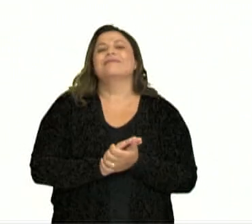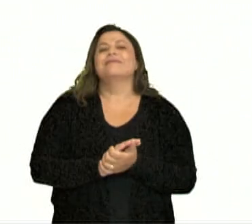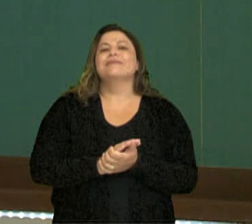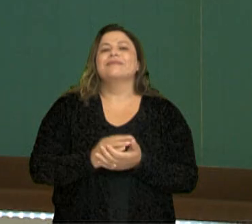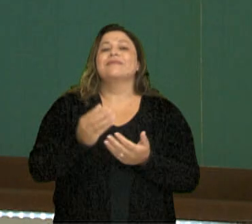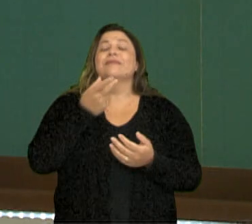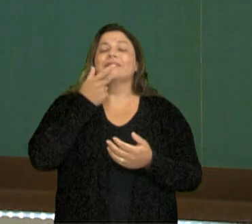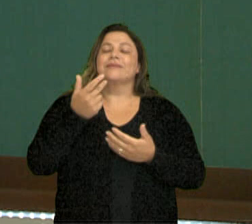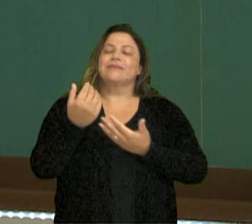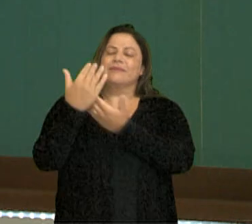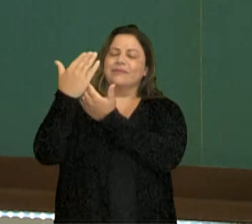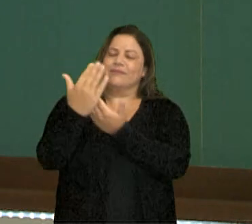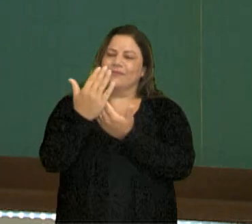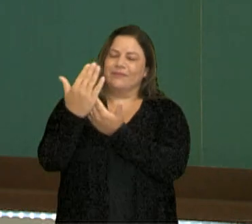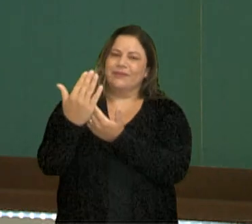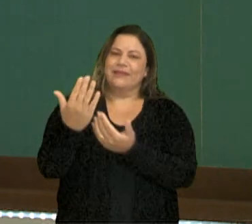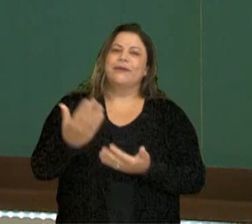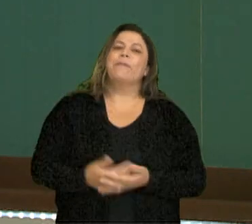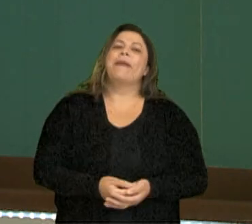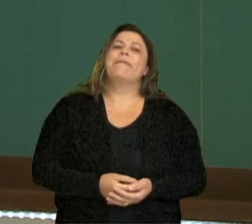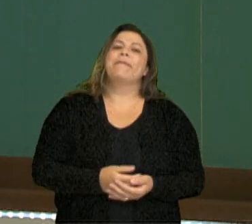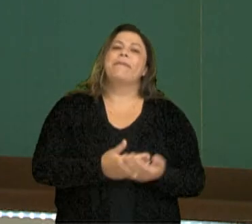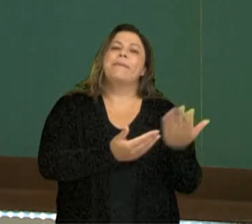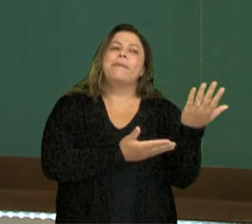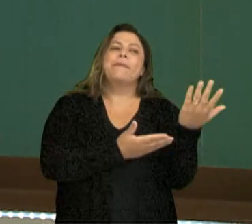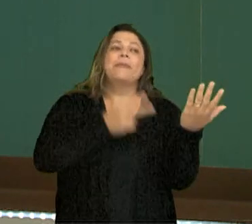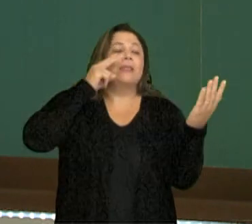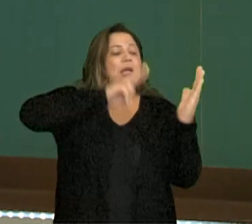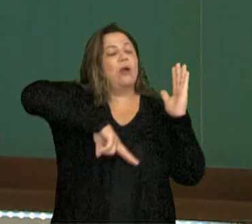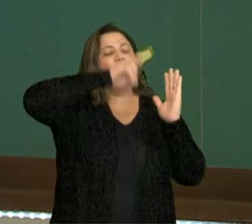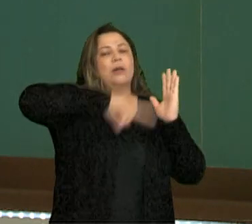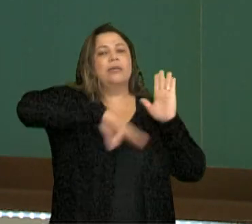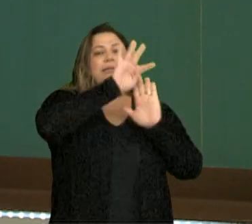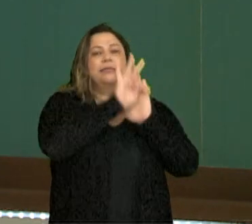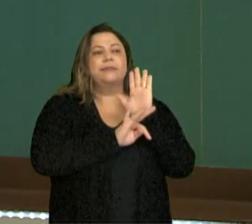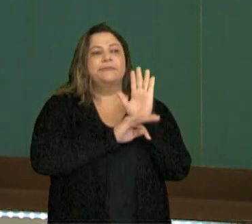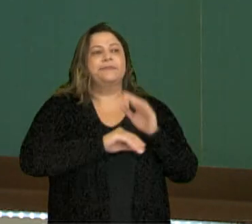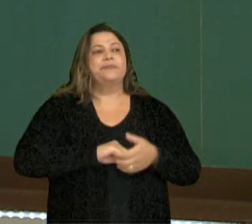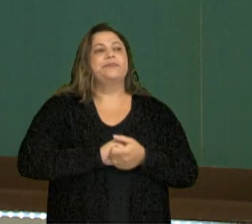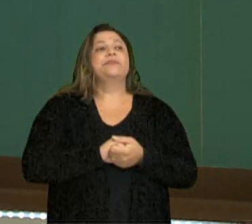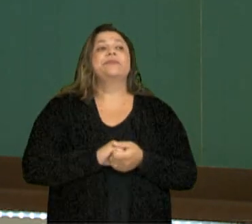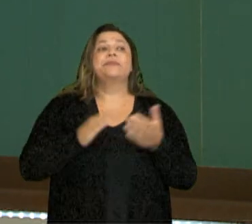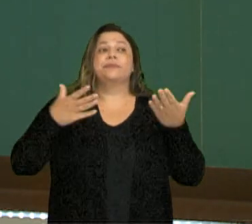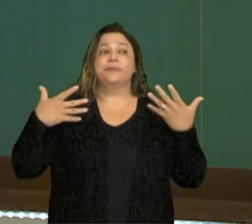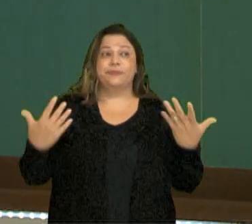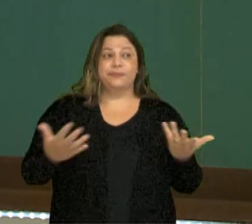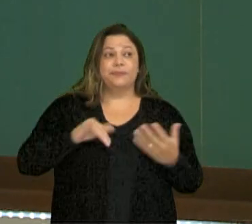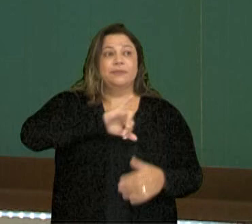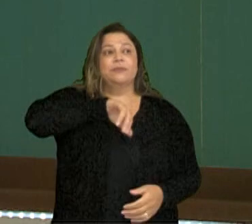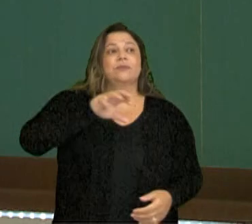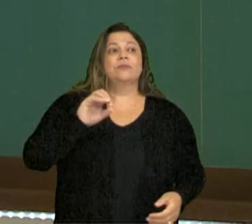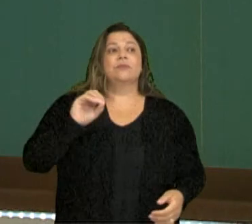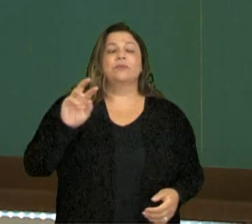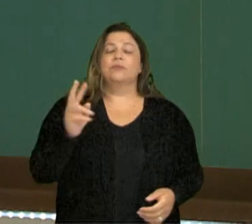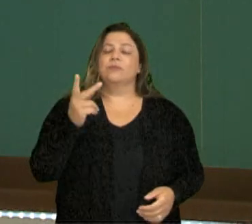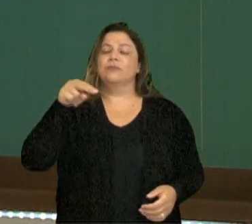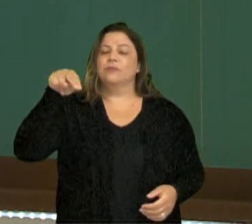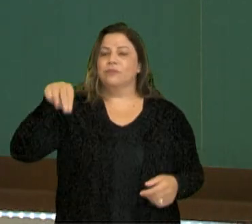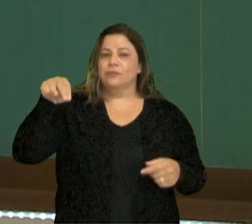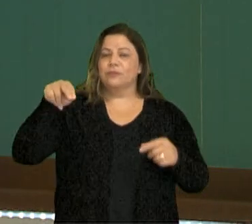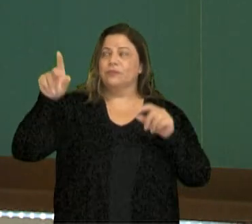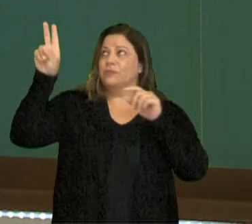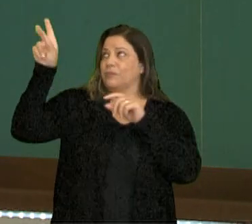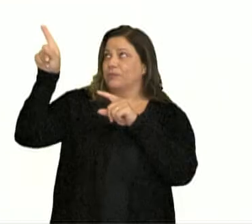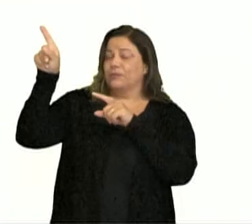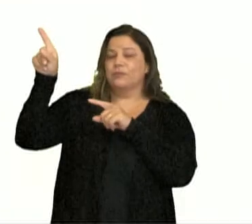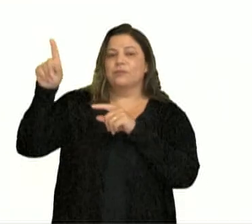bebê. Perfect. Agora a gente vai ler a frase. John has blue eyes and a beautiful